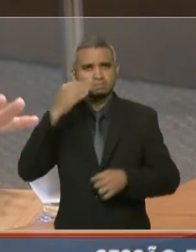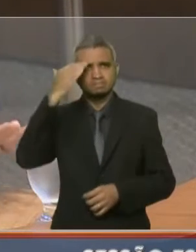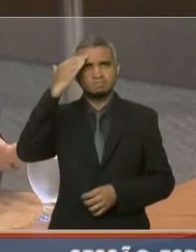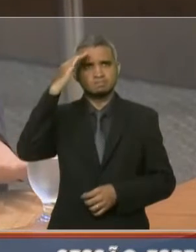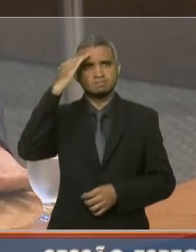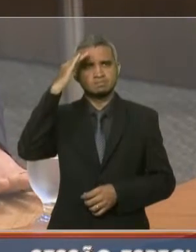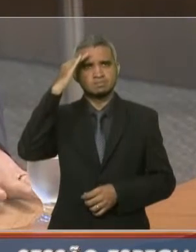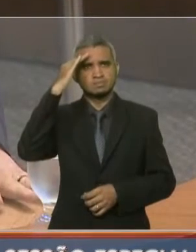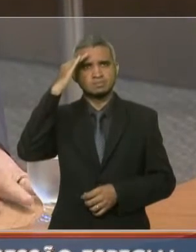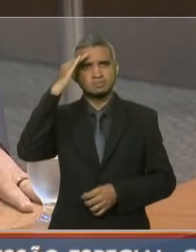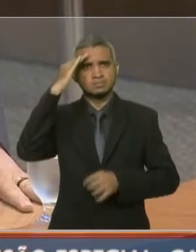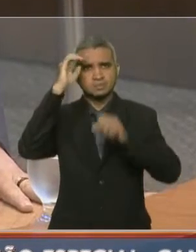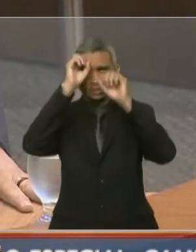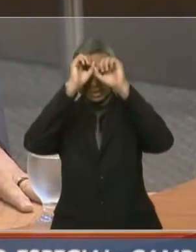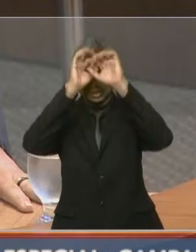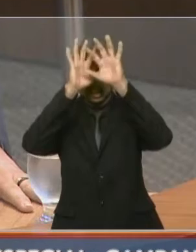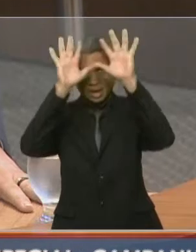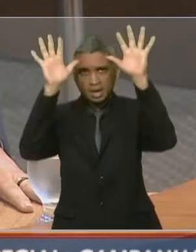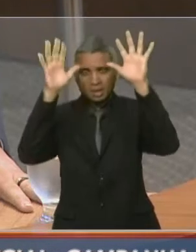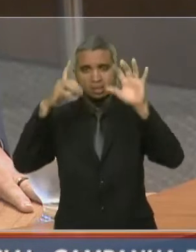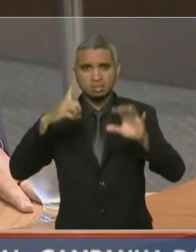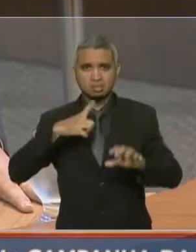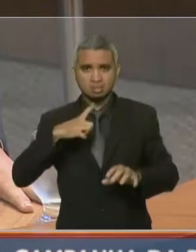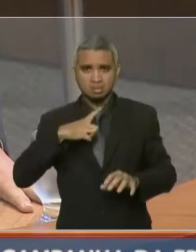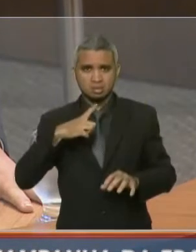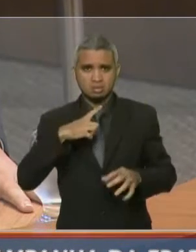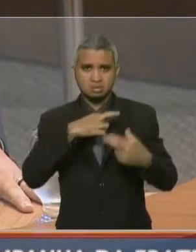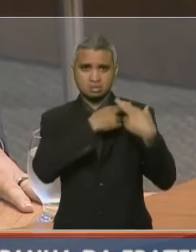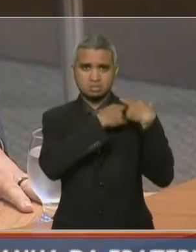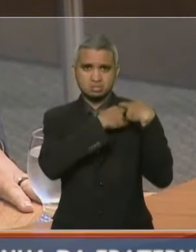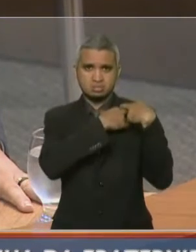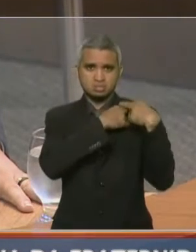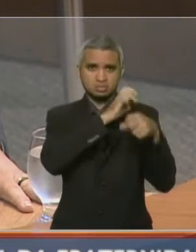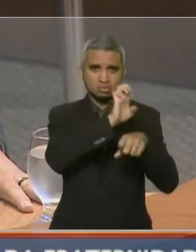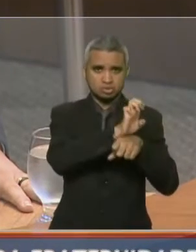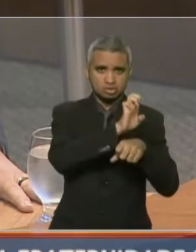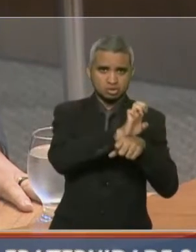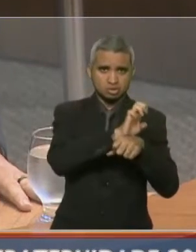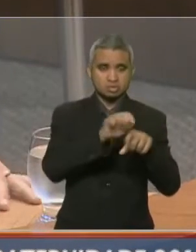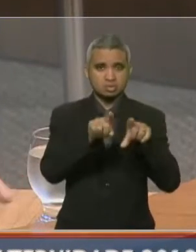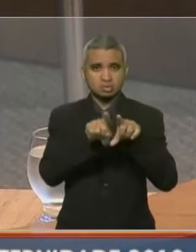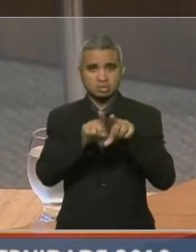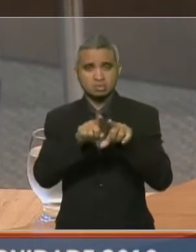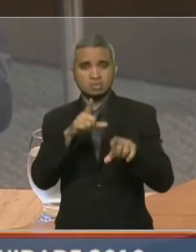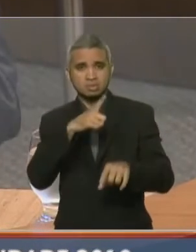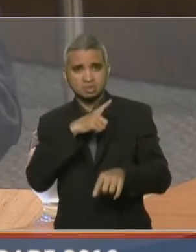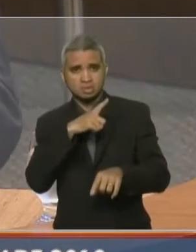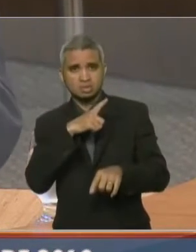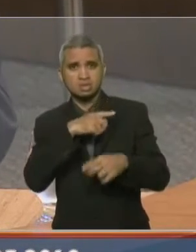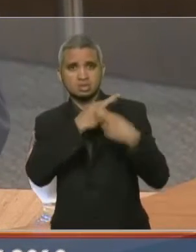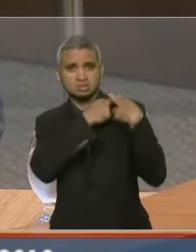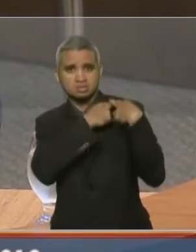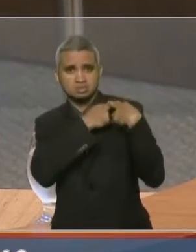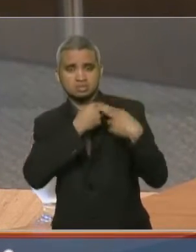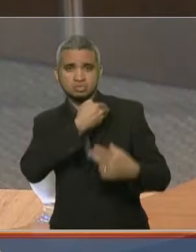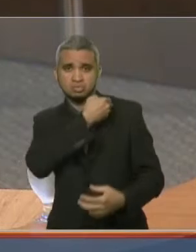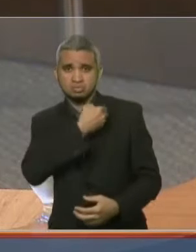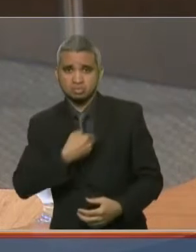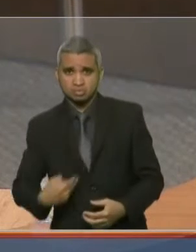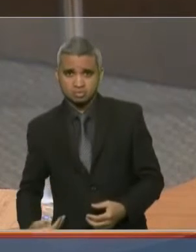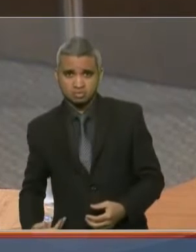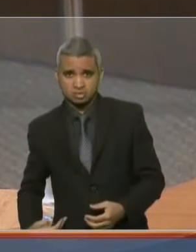existem as políticas de Estado e existem as políticas de governo. Sem o nosso povo ter consciência